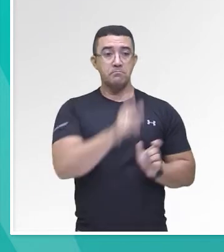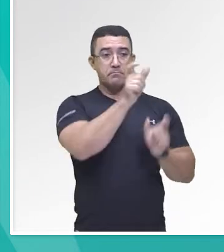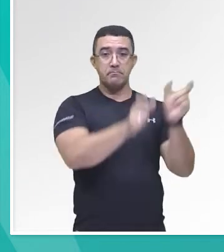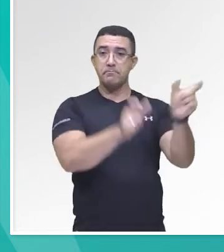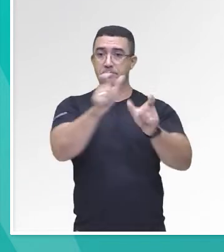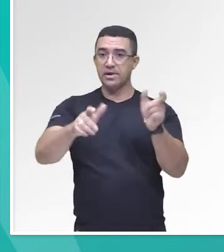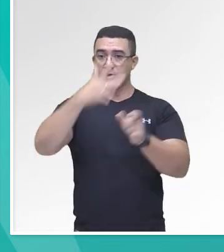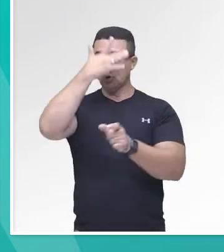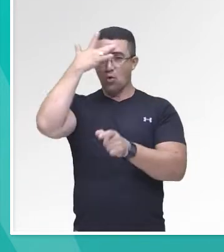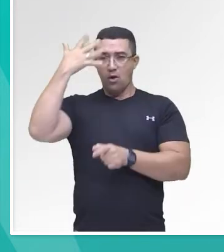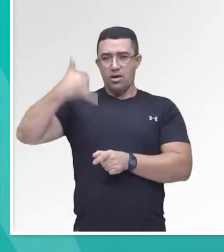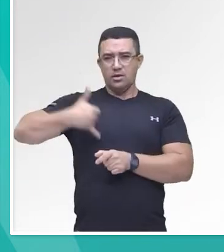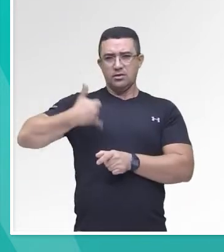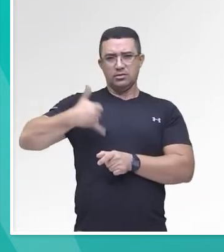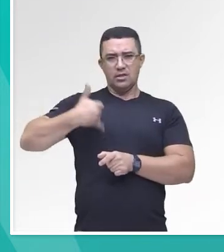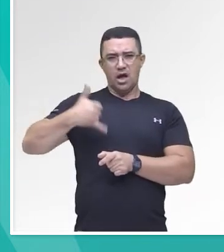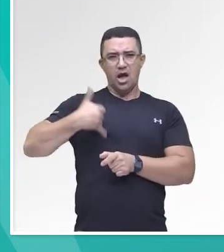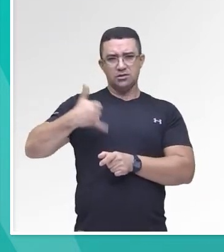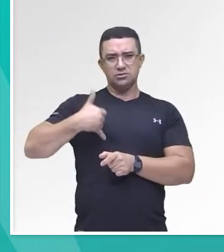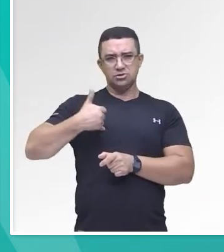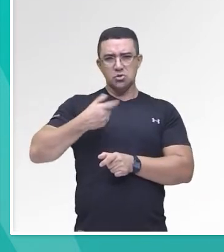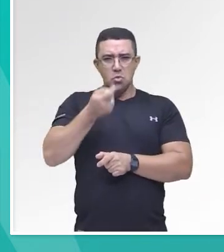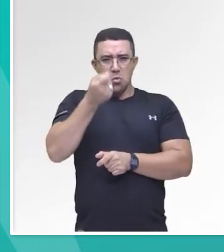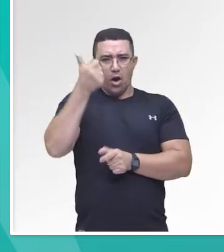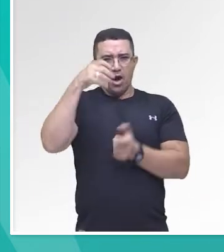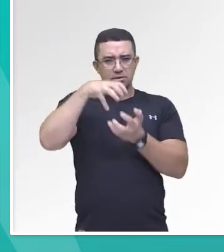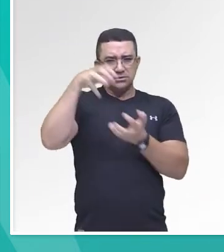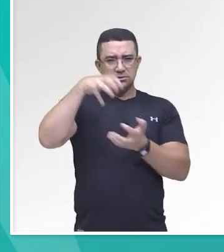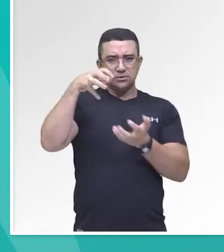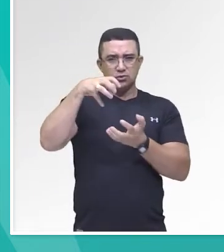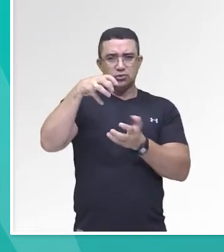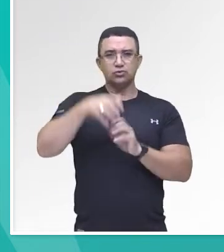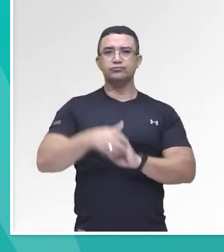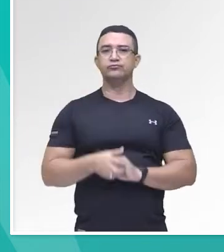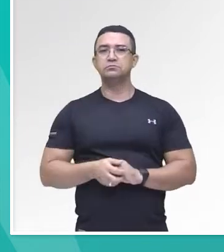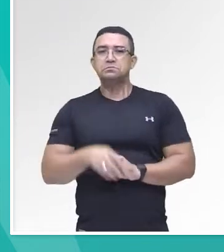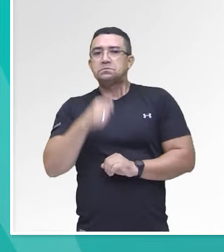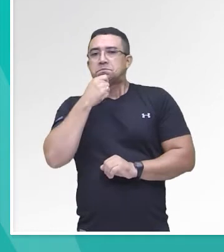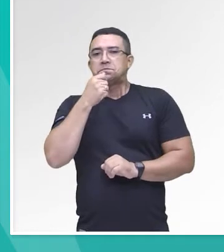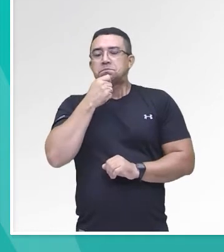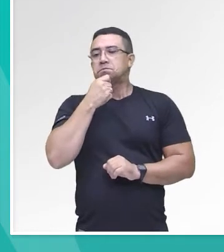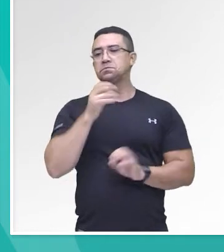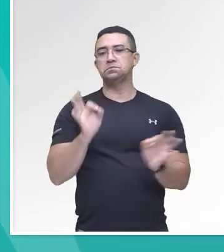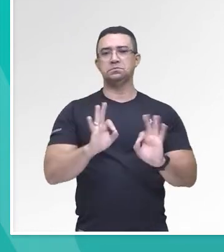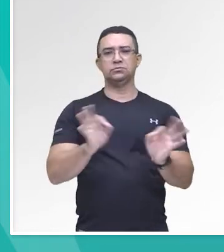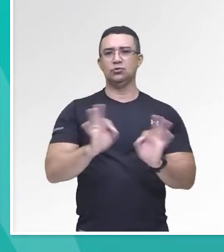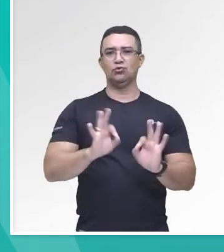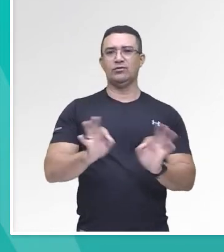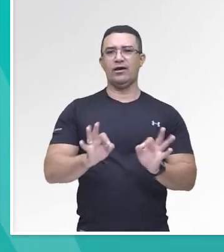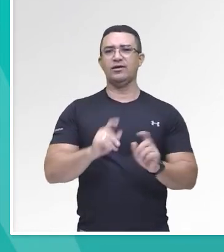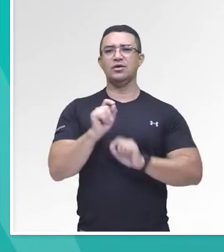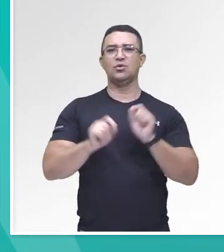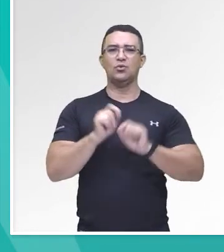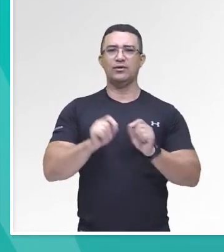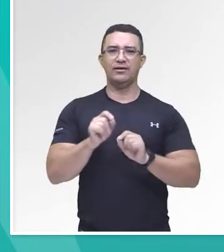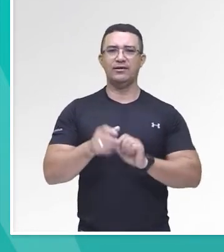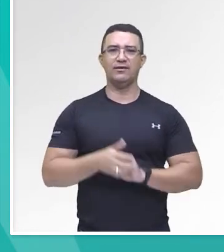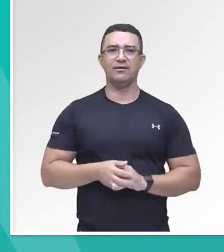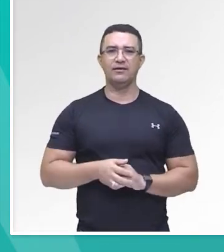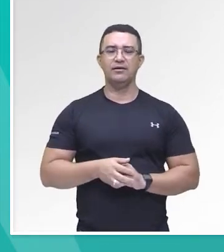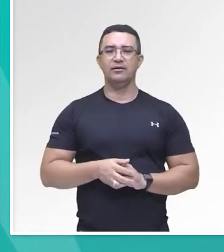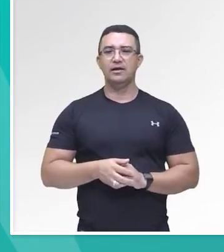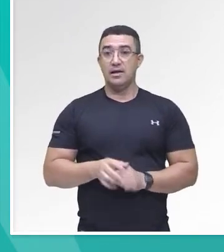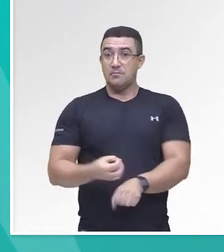com idade pouco avançada, em sua maioria, ainda não possuem condições